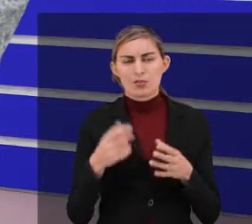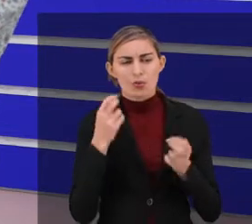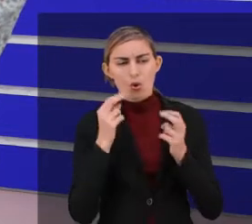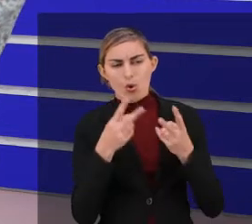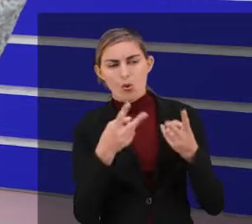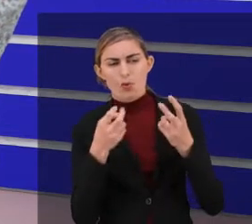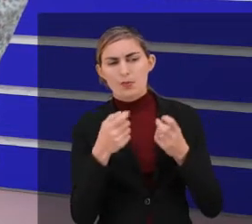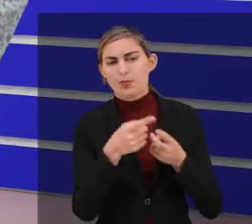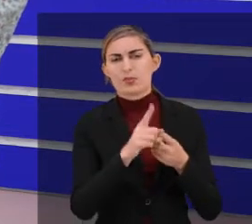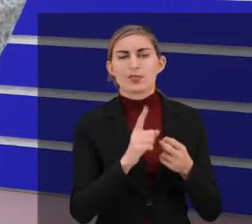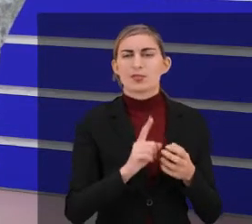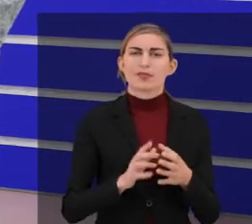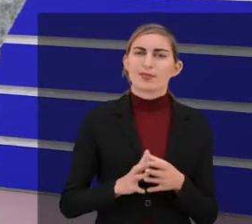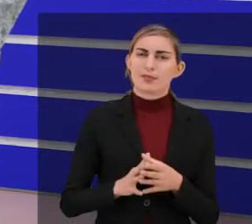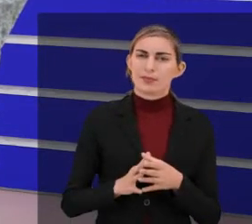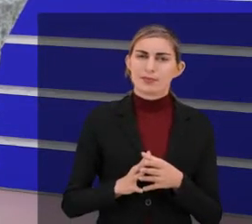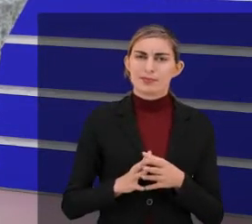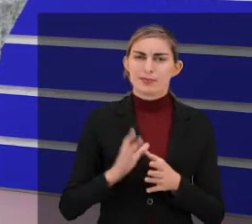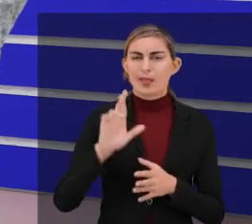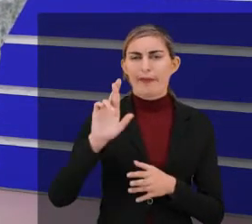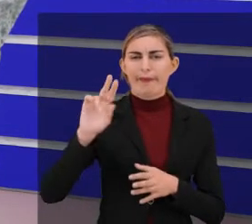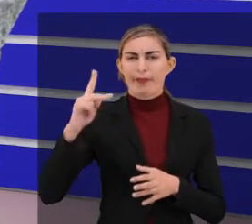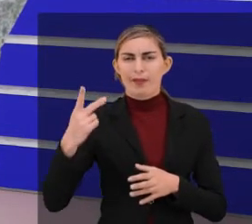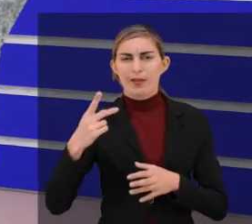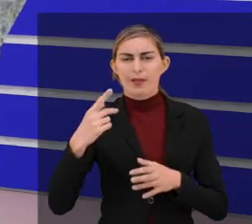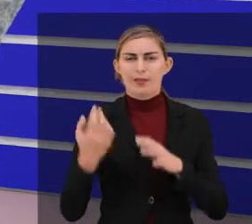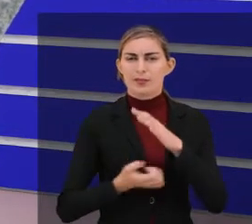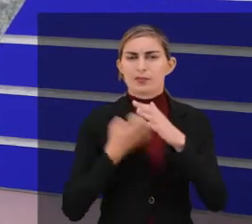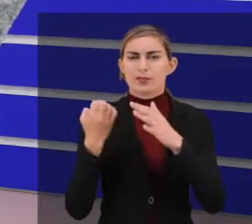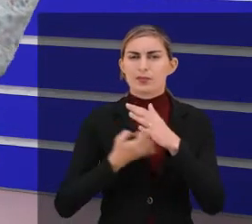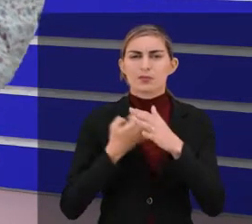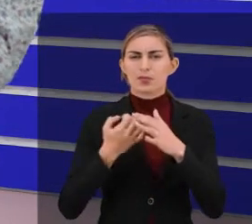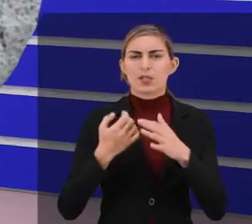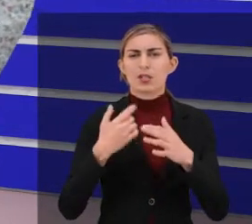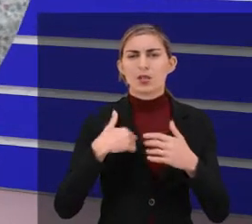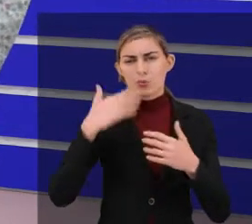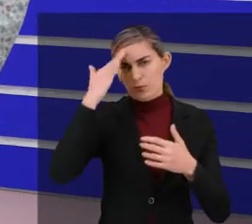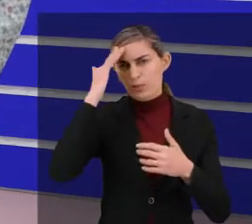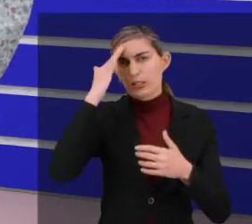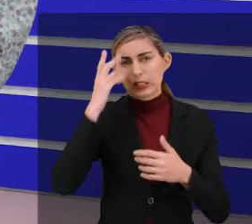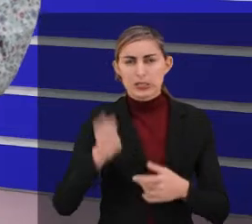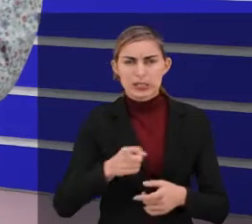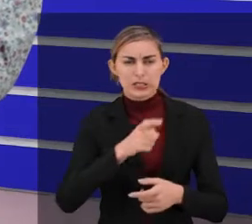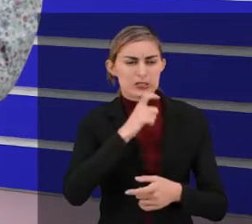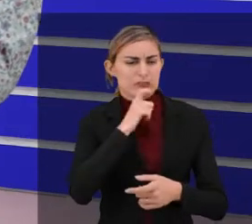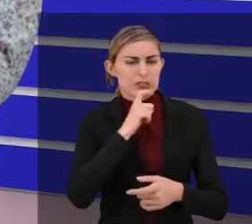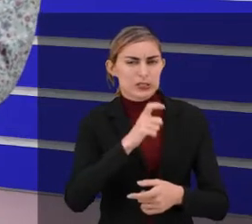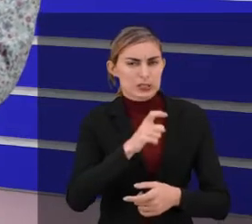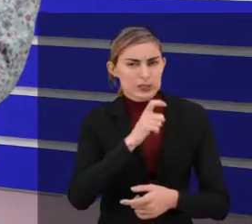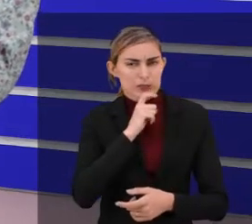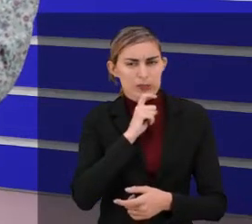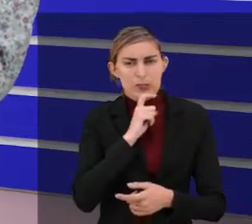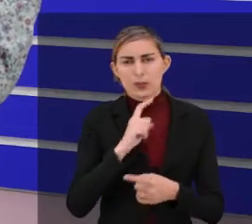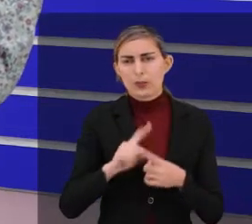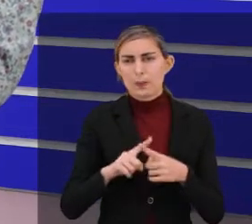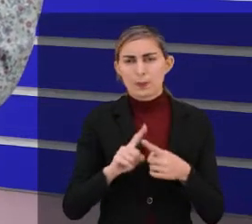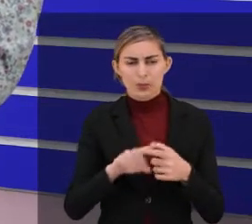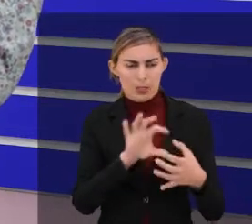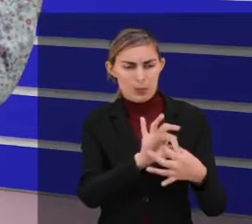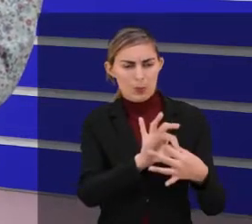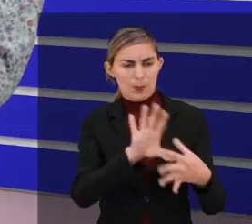isso. O recursos humanos das empresas, eu entendo que tem uma frieza muito grande, porque